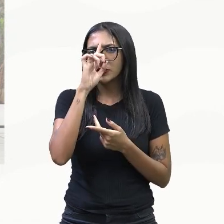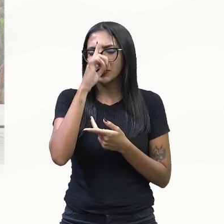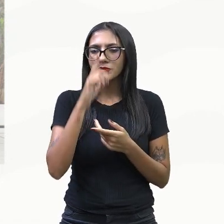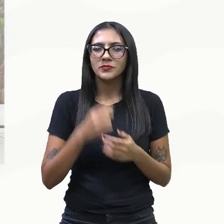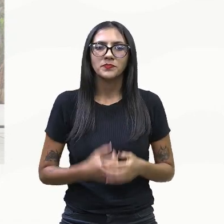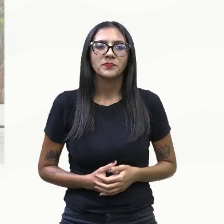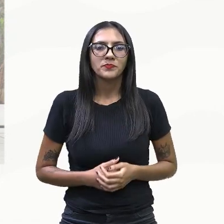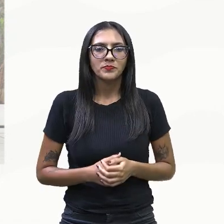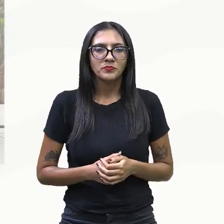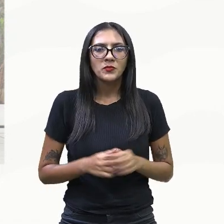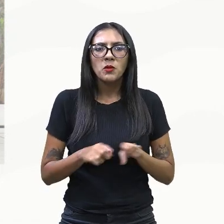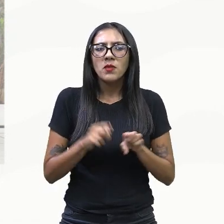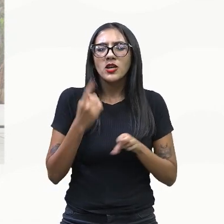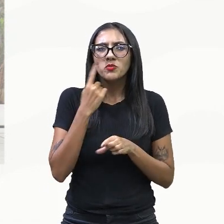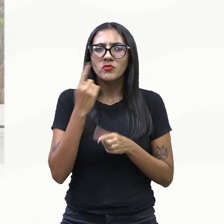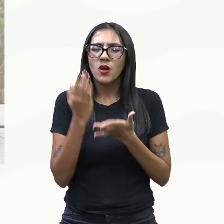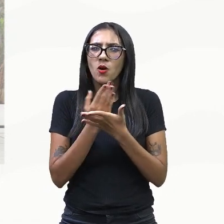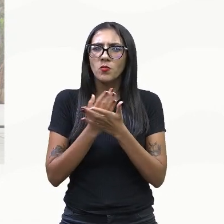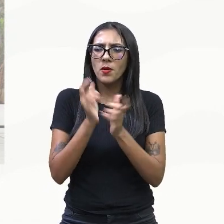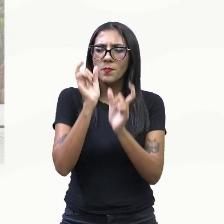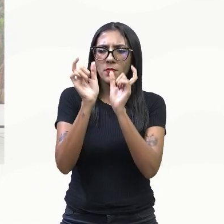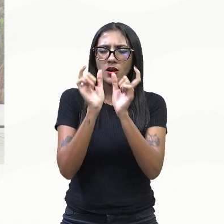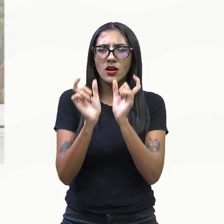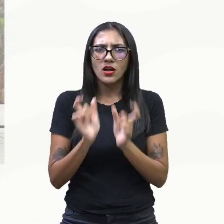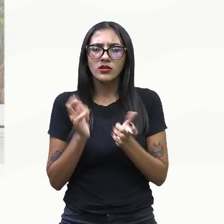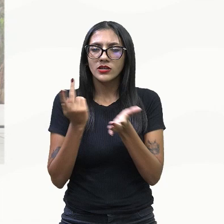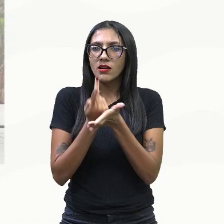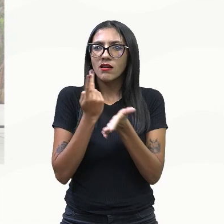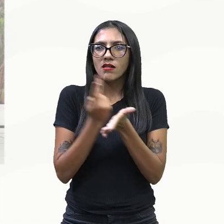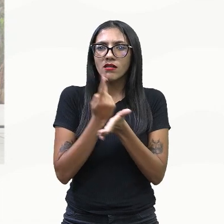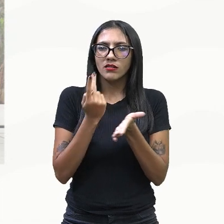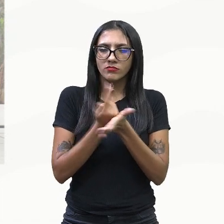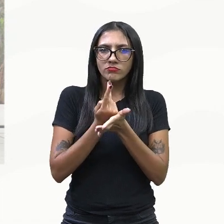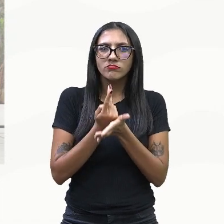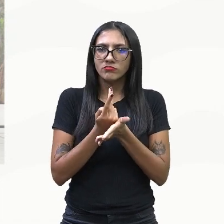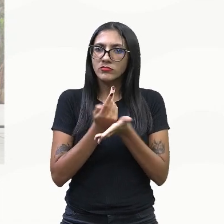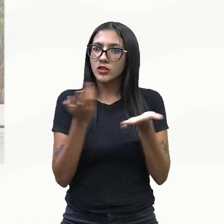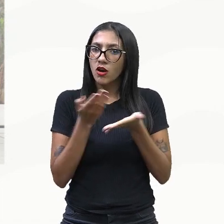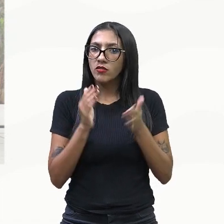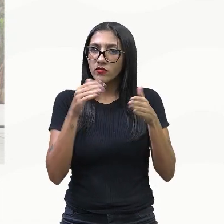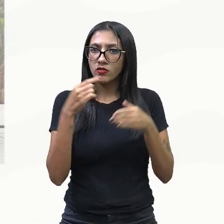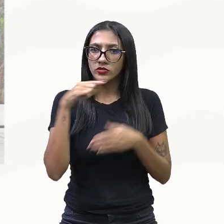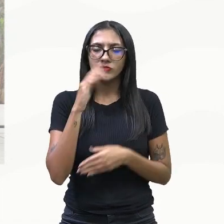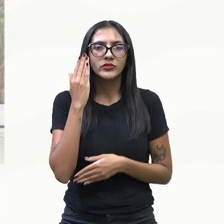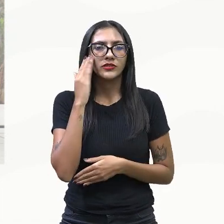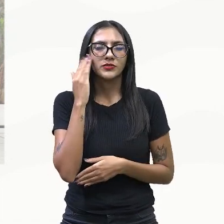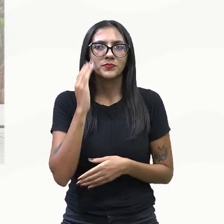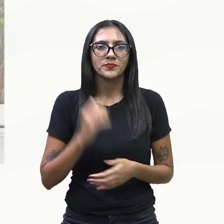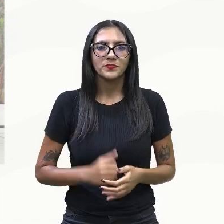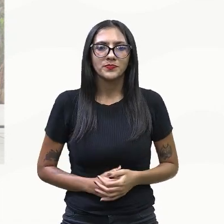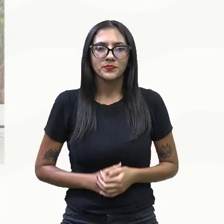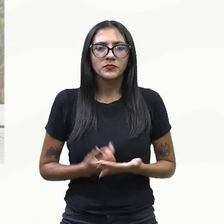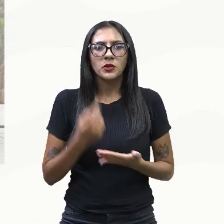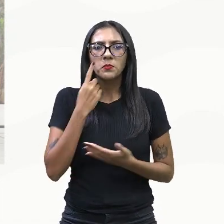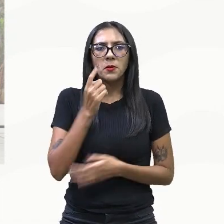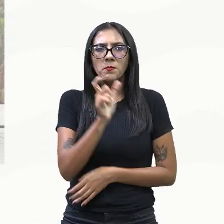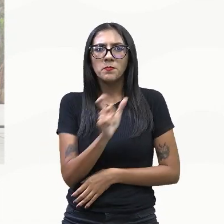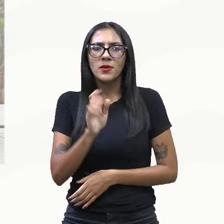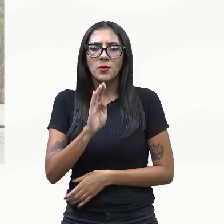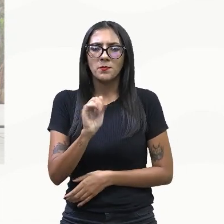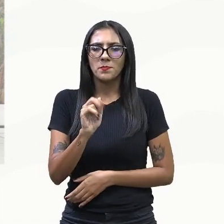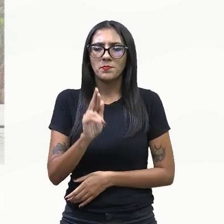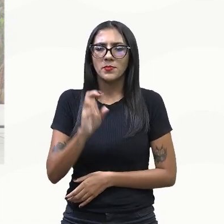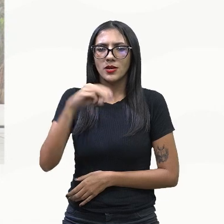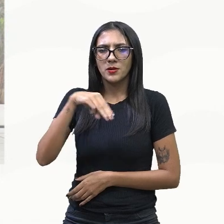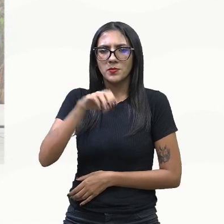vamos nos ater a esses probleminhas aqui, que é o que de fato nós vamos trabalhar agora. Primeiro, ele escreveu a palavra barman. A ideia dele foi